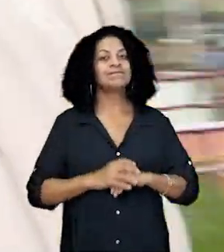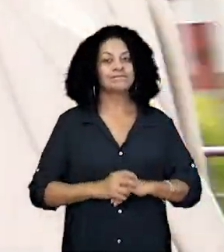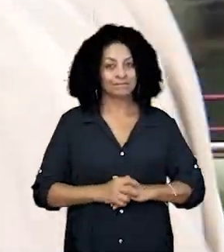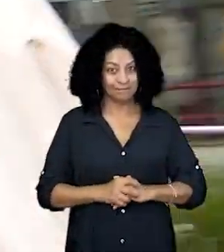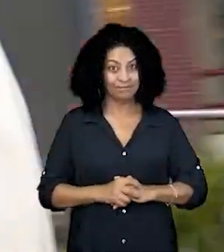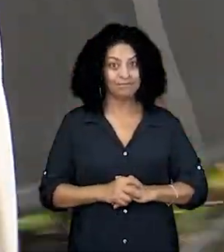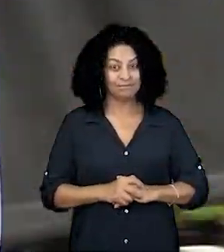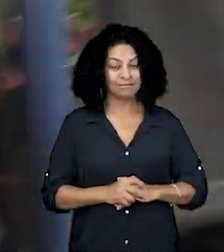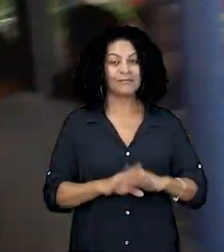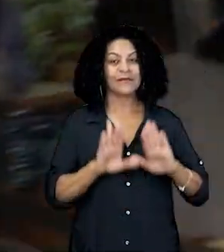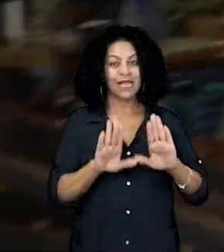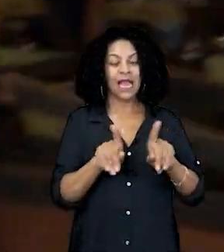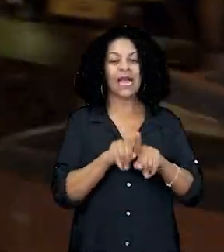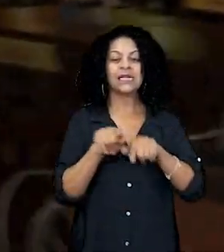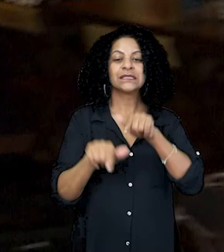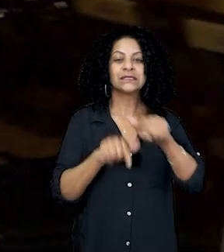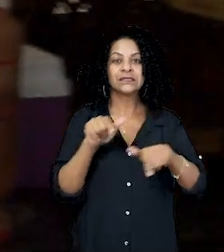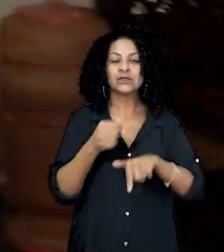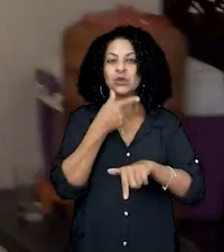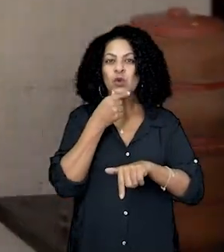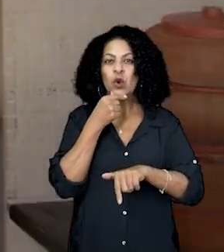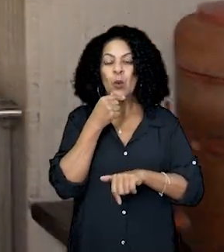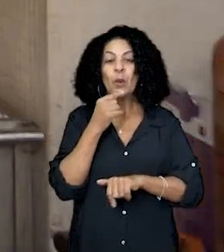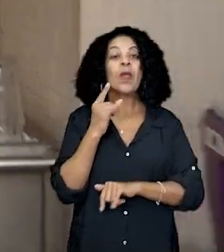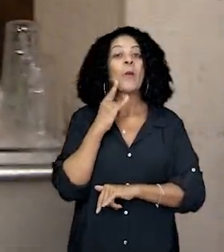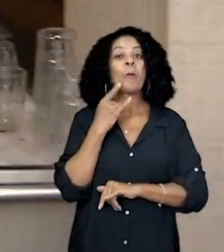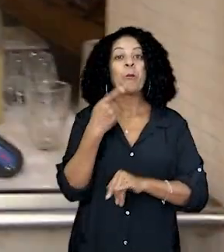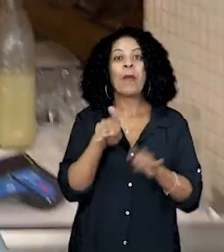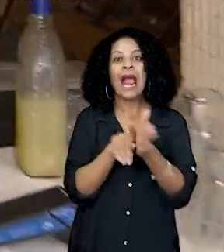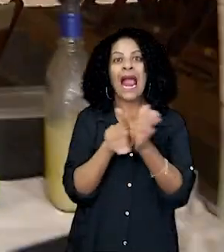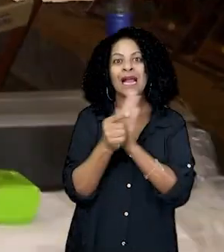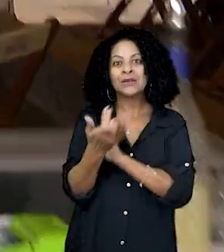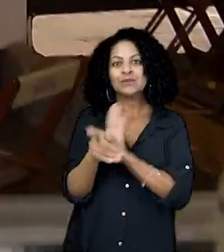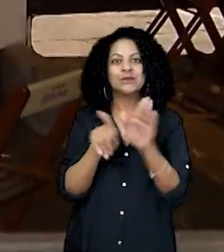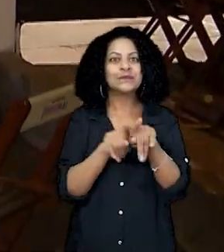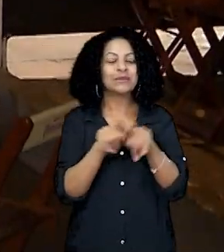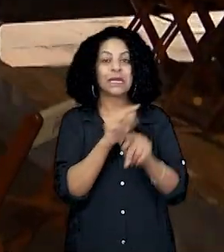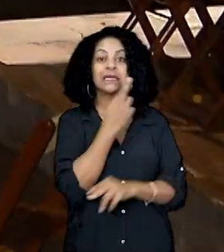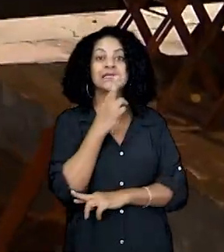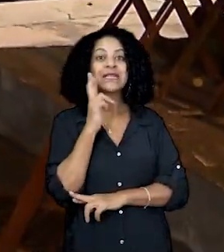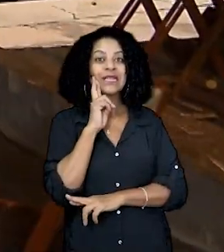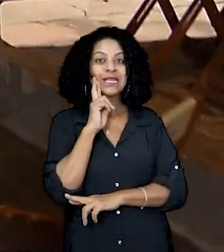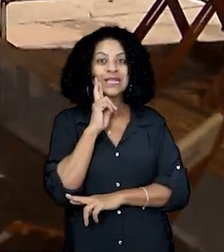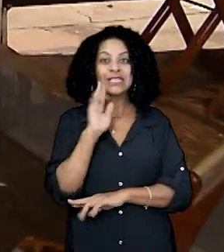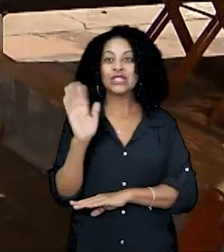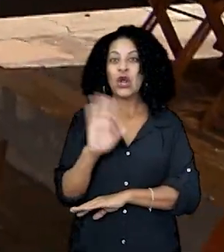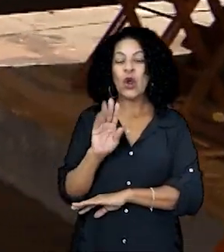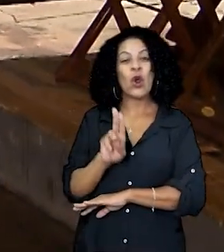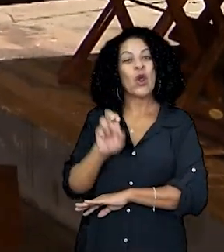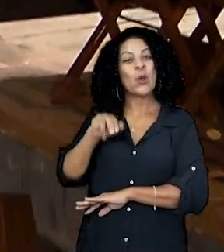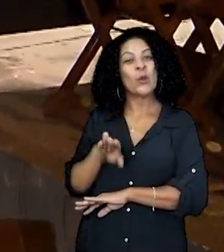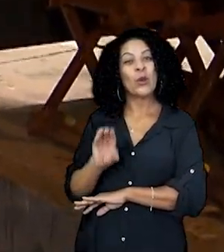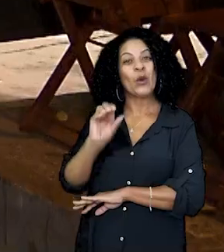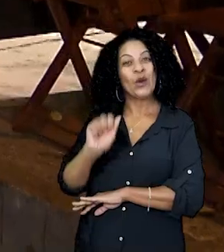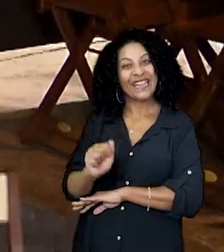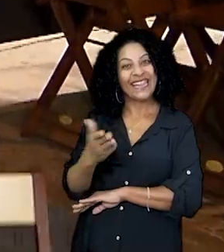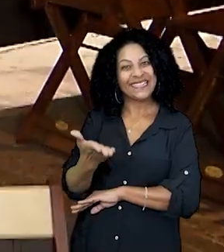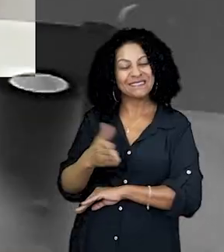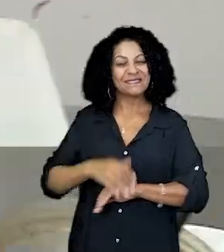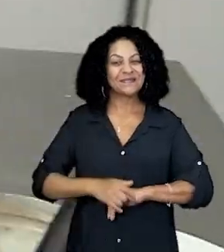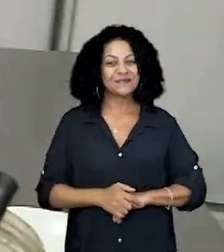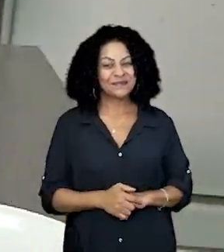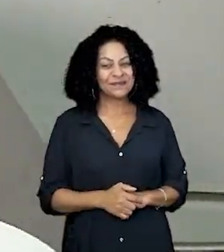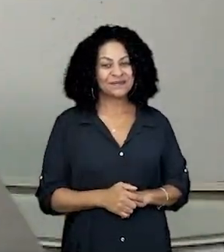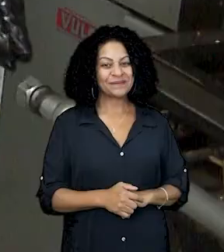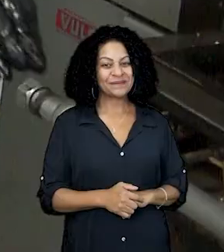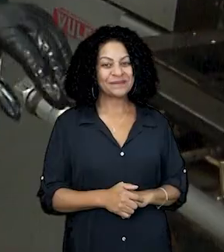do Jornada trabalha em um bar e restaurante. Oi, Bruna. Tudo bem? Como é que